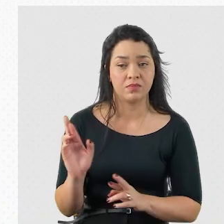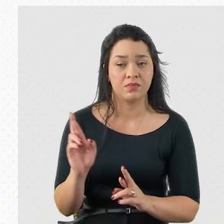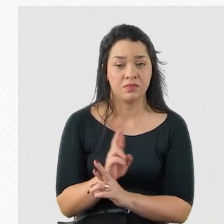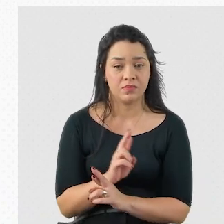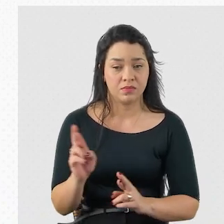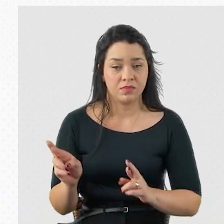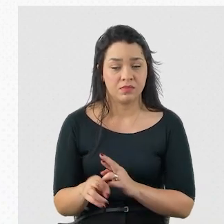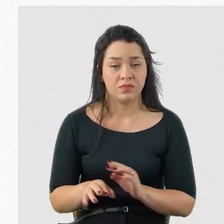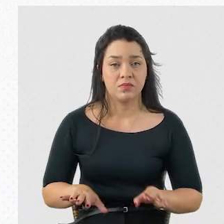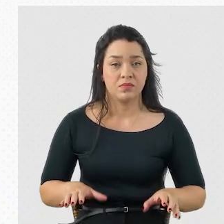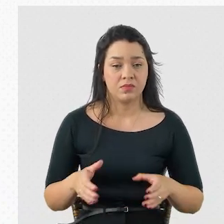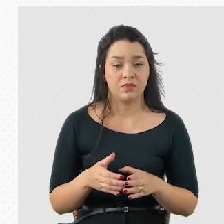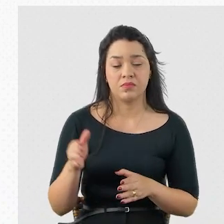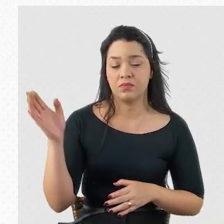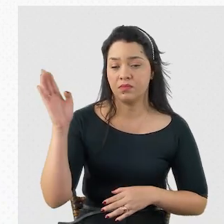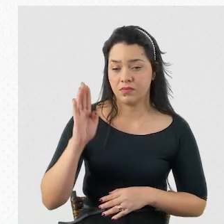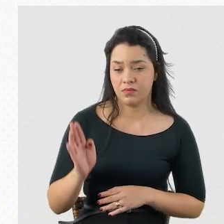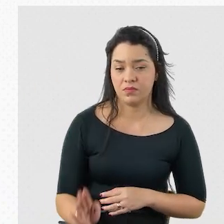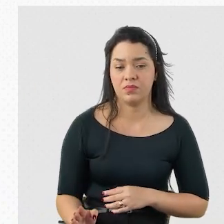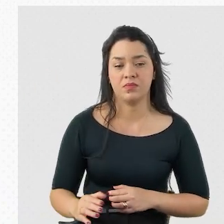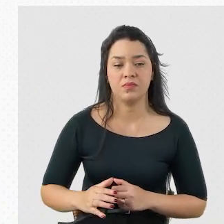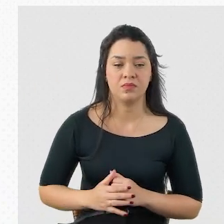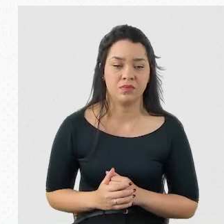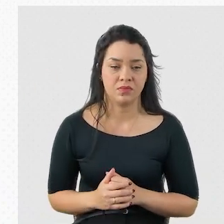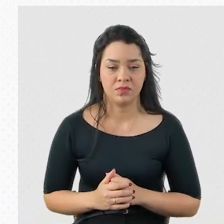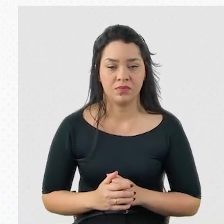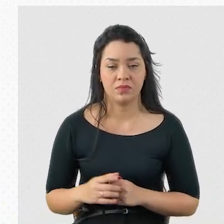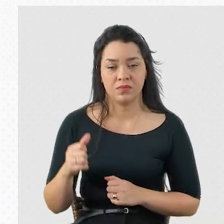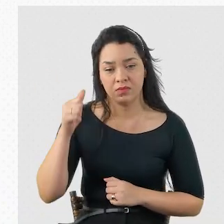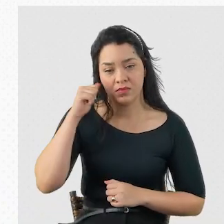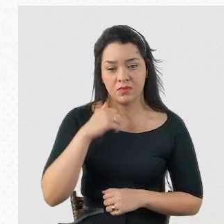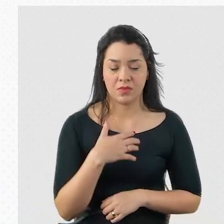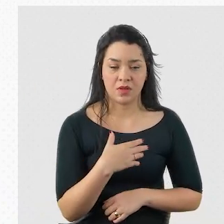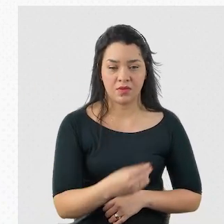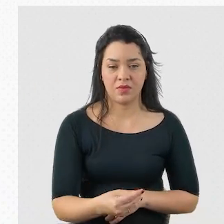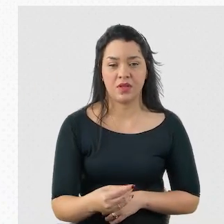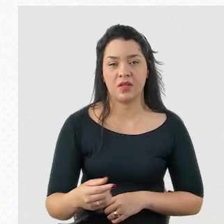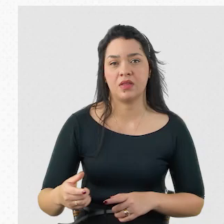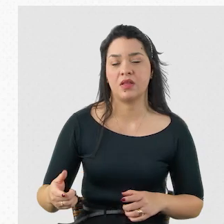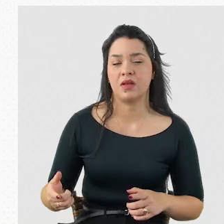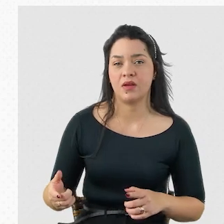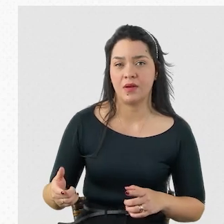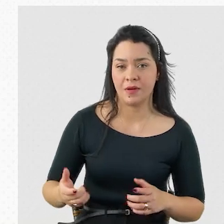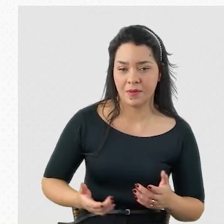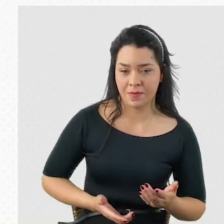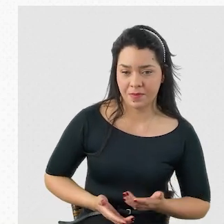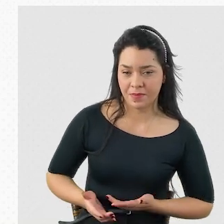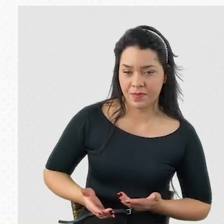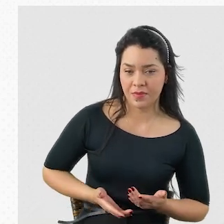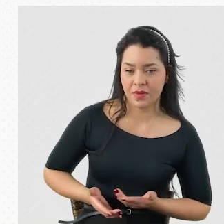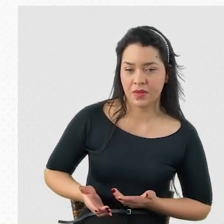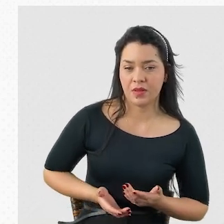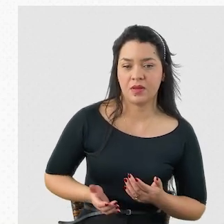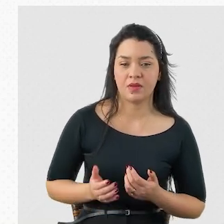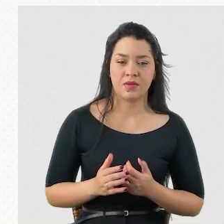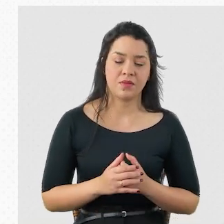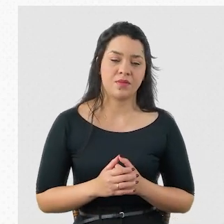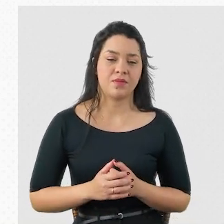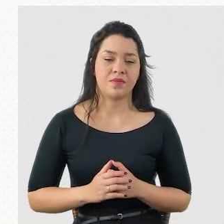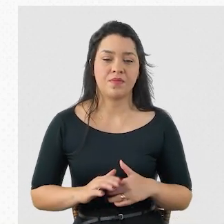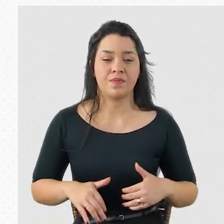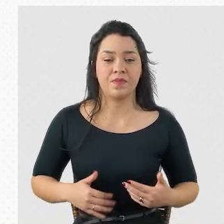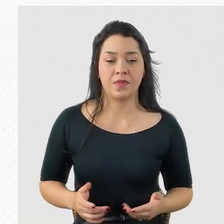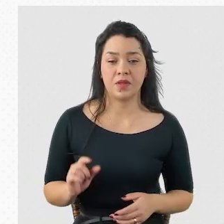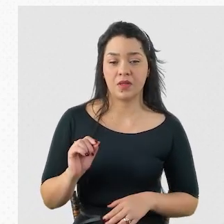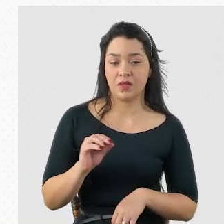classe no Brasil contemporâneo. A filha da empregada, a empregada é subserviente. Essa empregada, ela